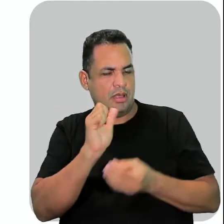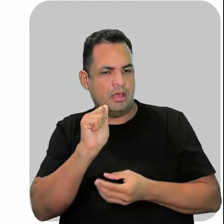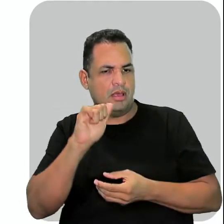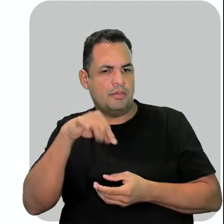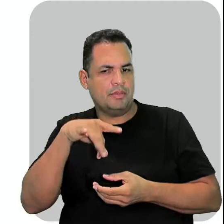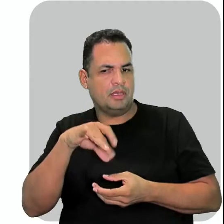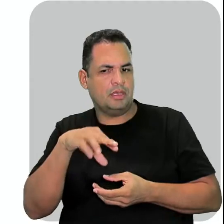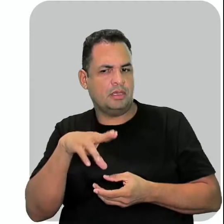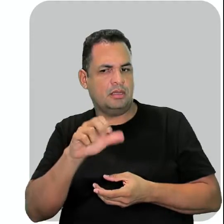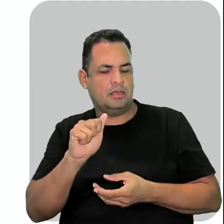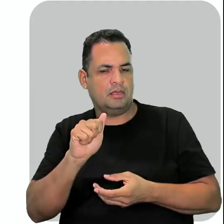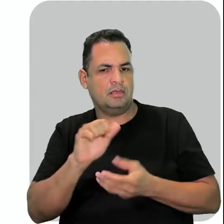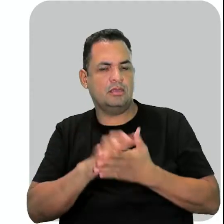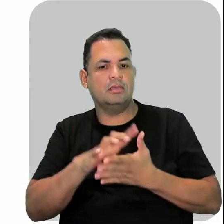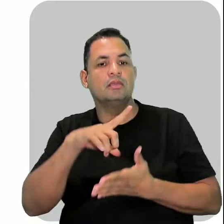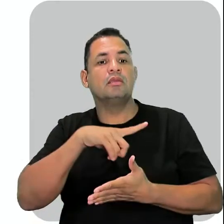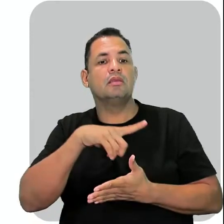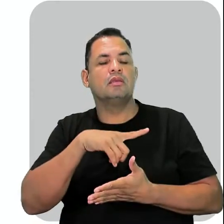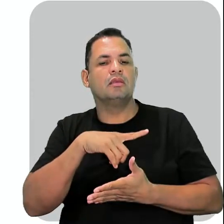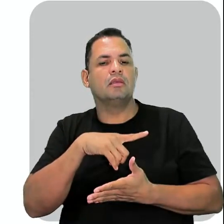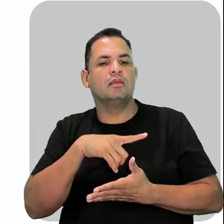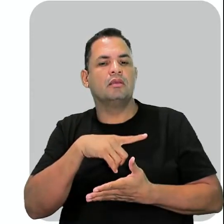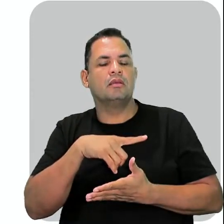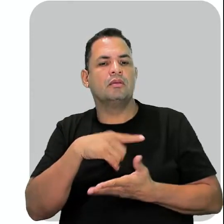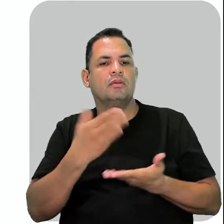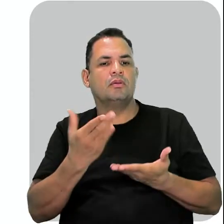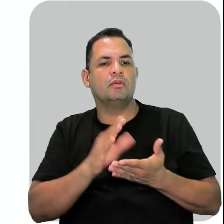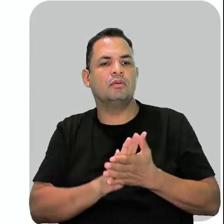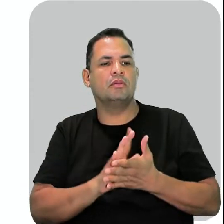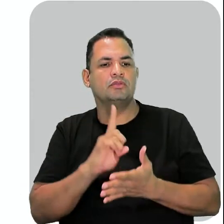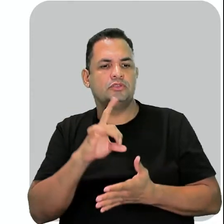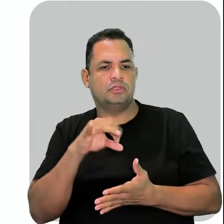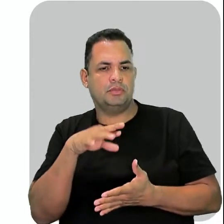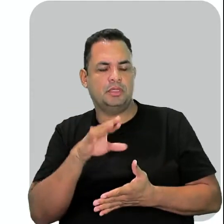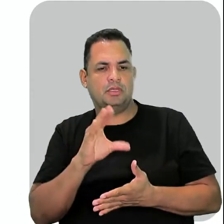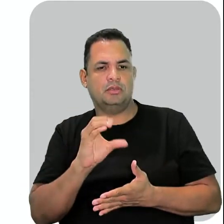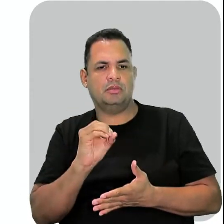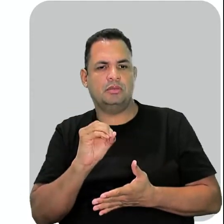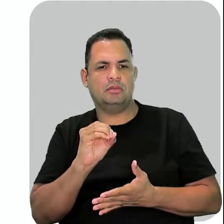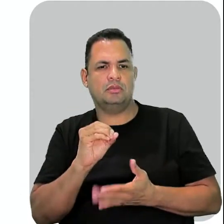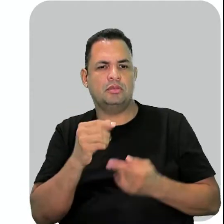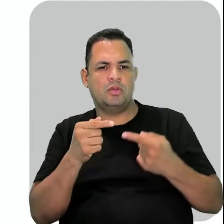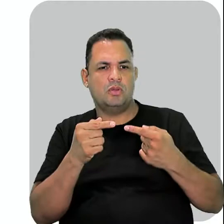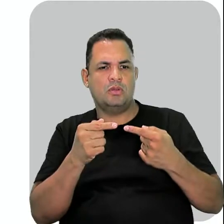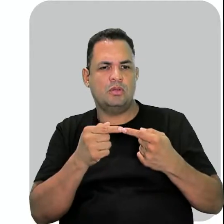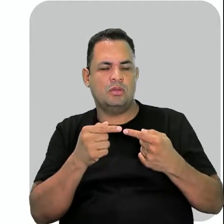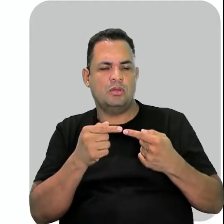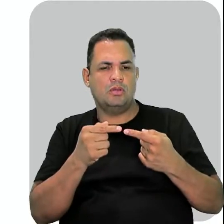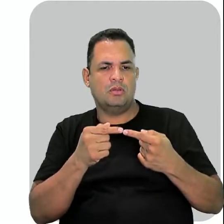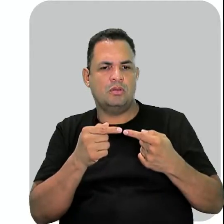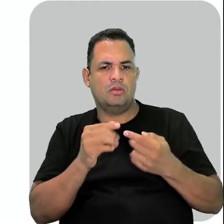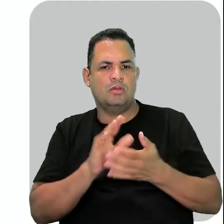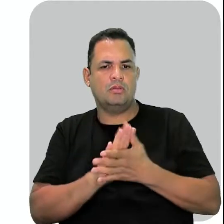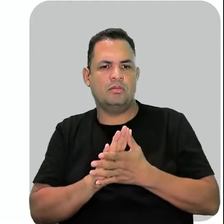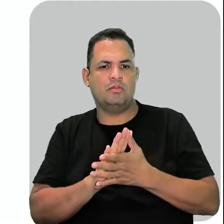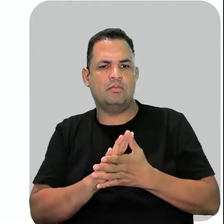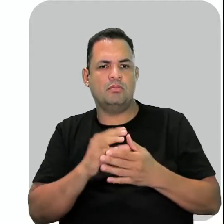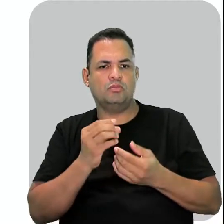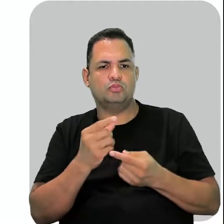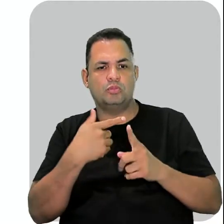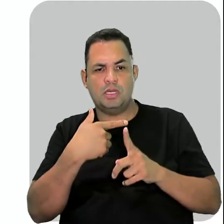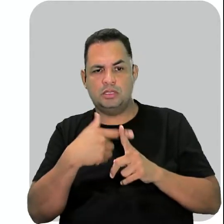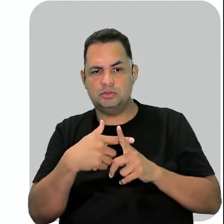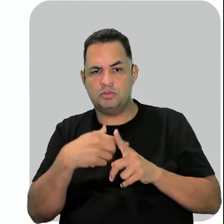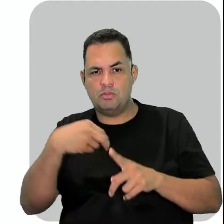amina, o que nós íamos ter? Nós teríamos um dímero se ligando a um